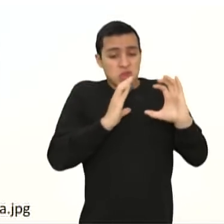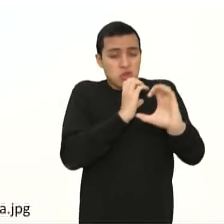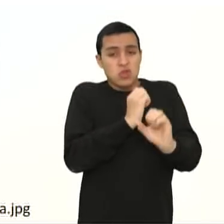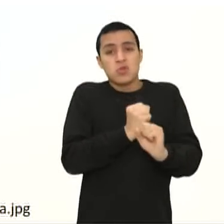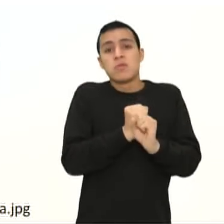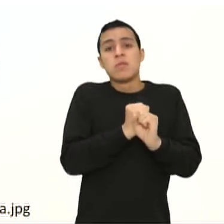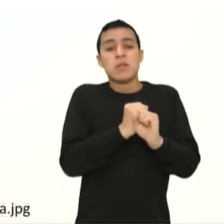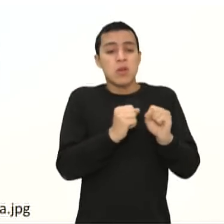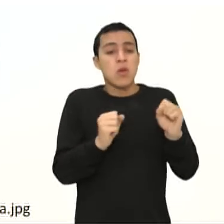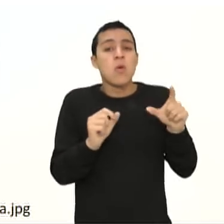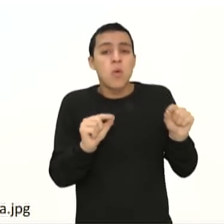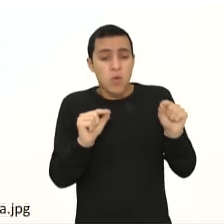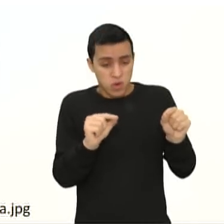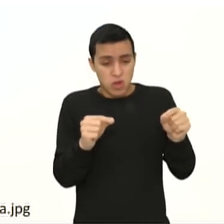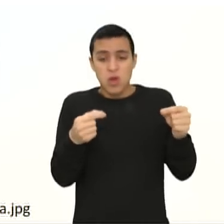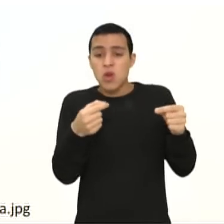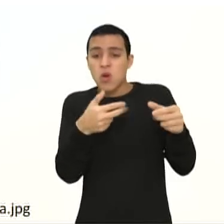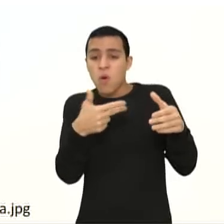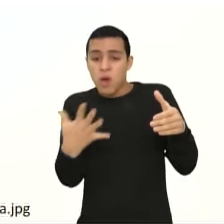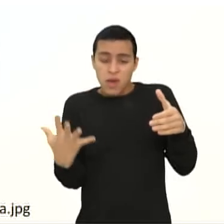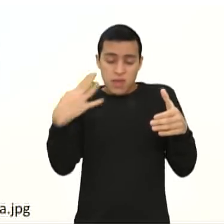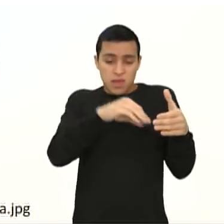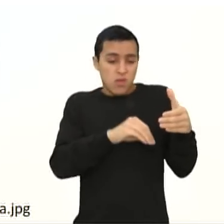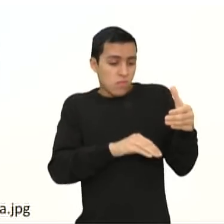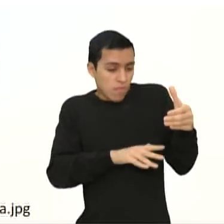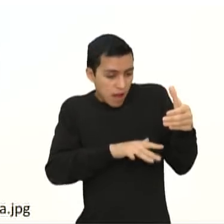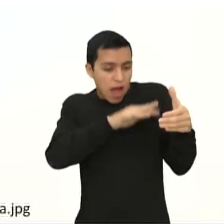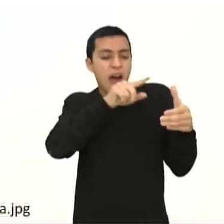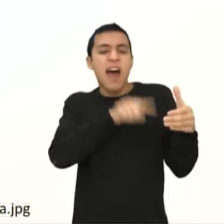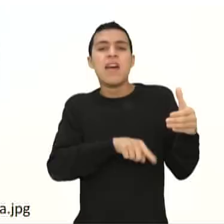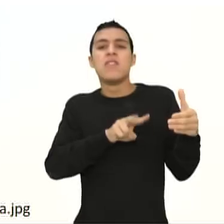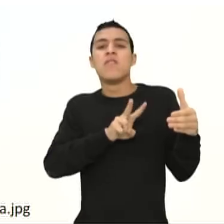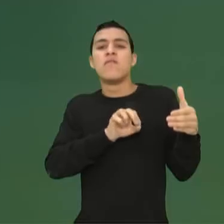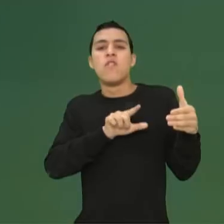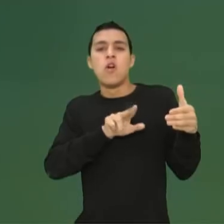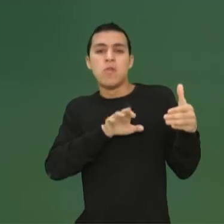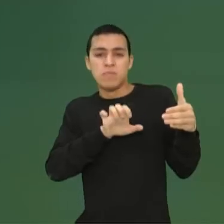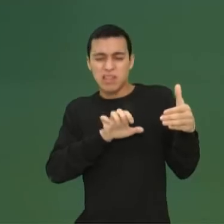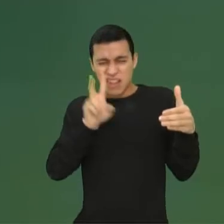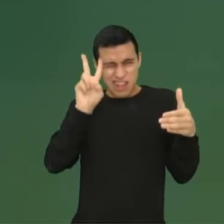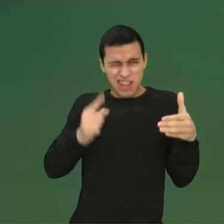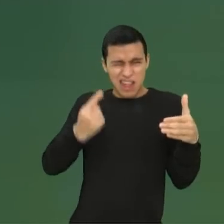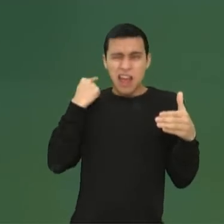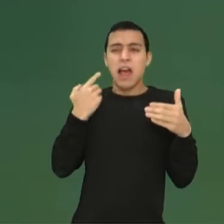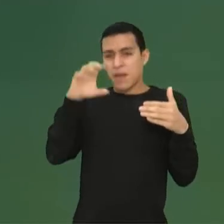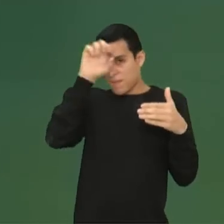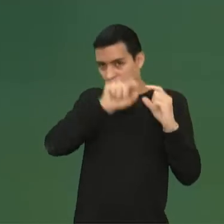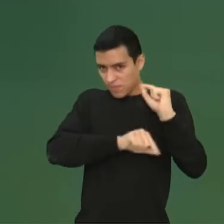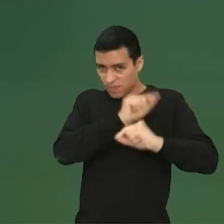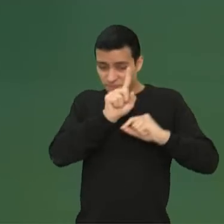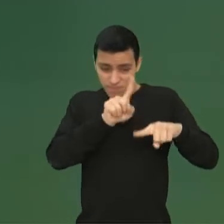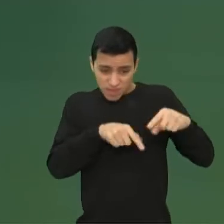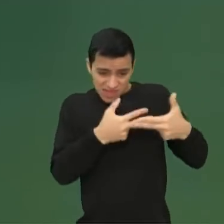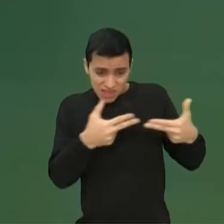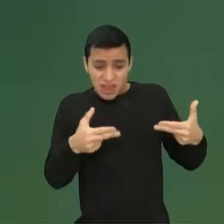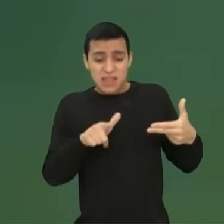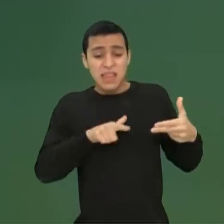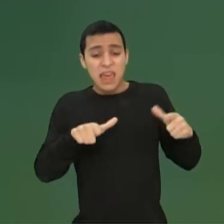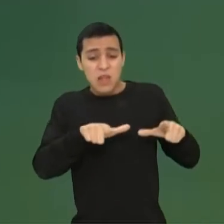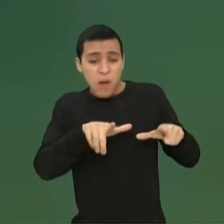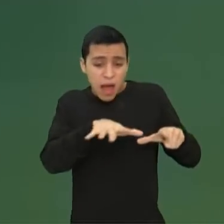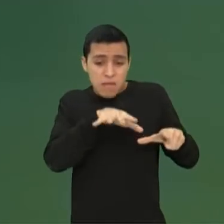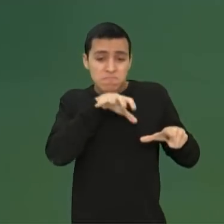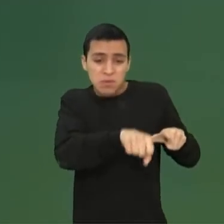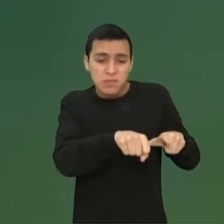espaço ocupado por determinado material. Nós vimos e aprendemos na aula anterior que os materiais, eles ocupam